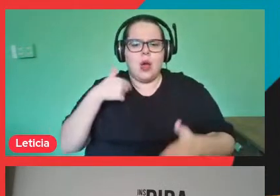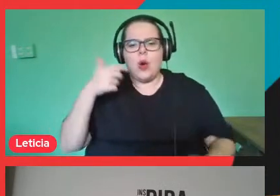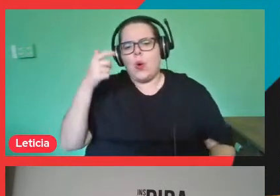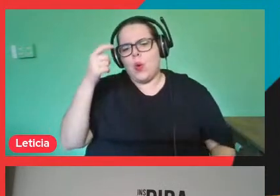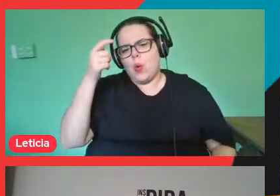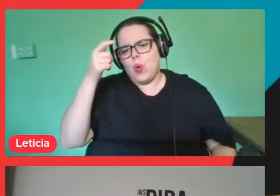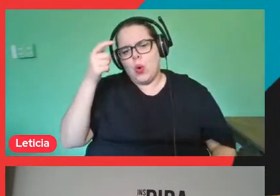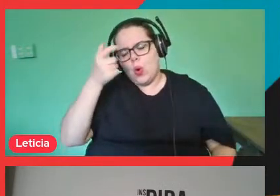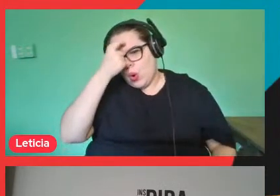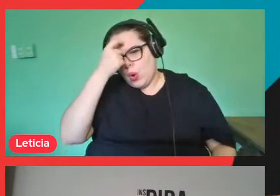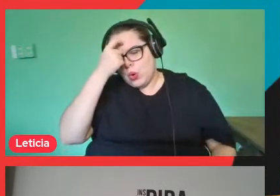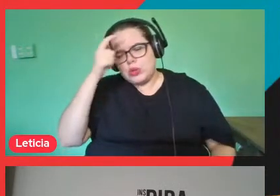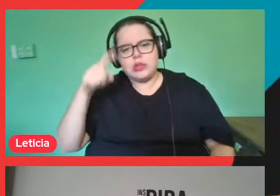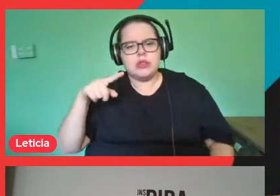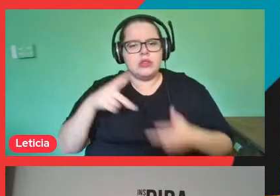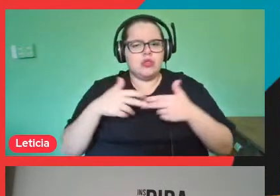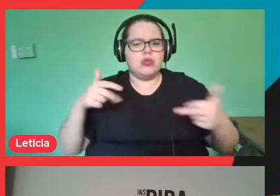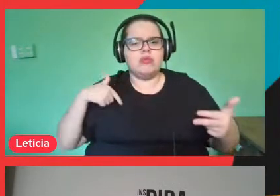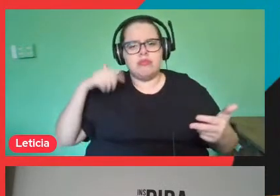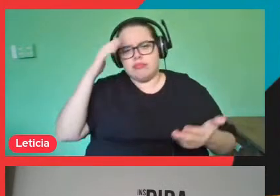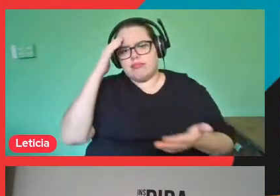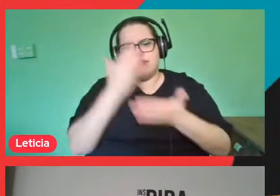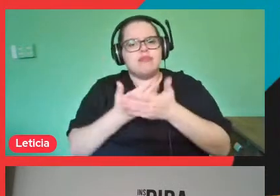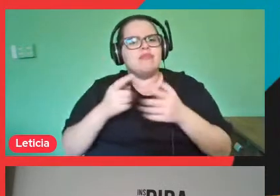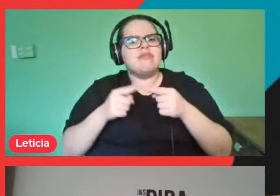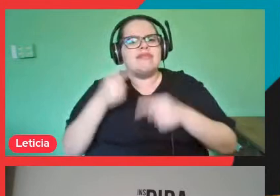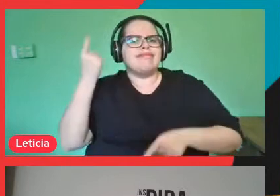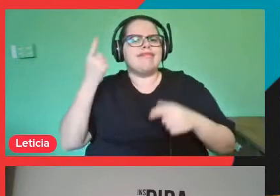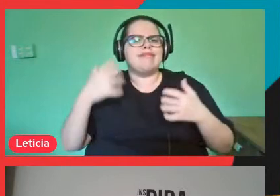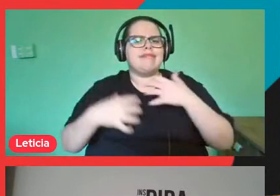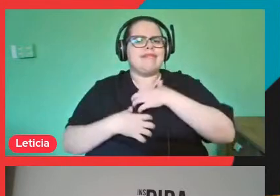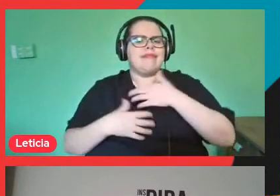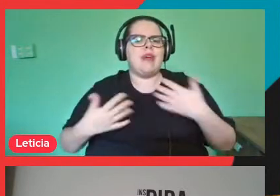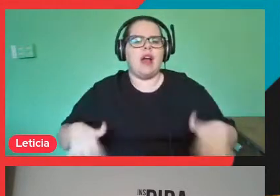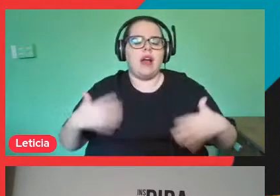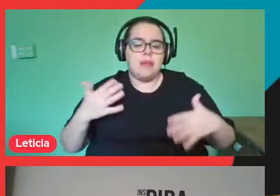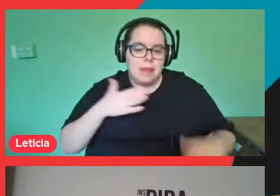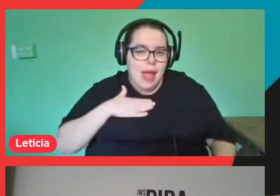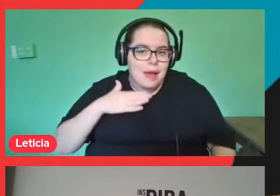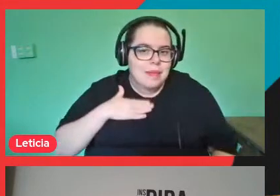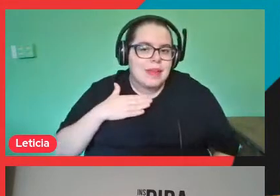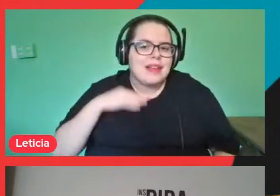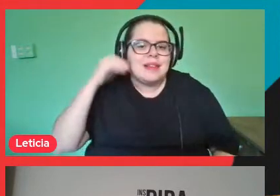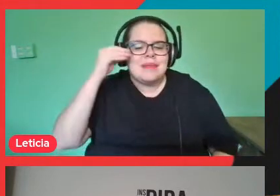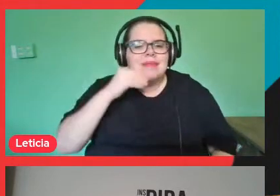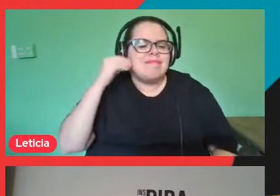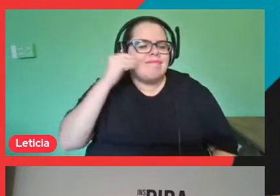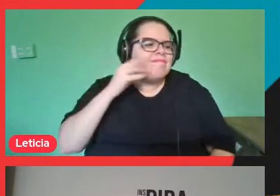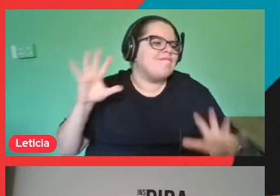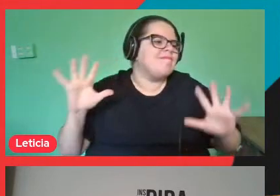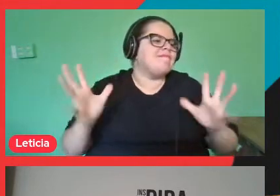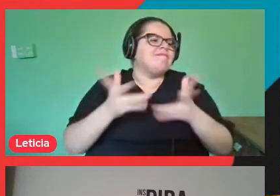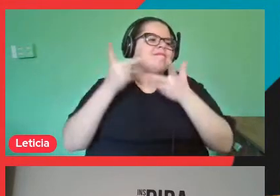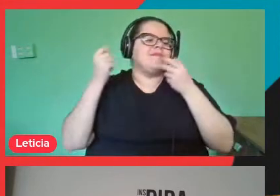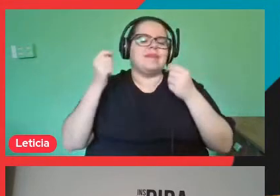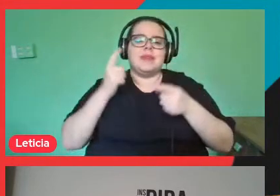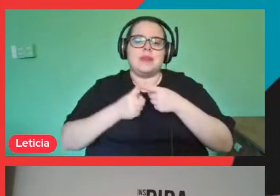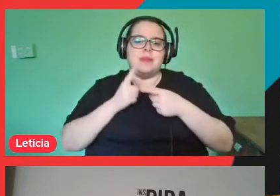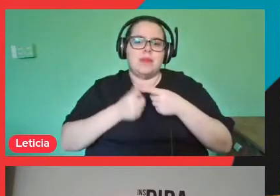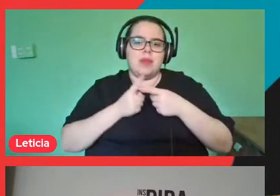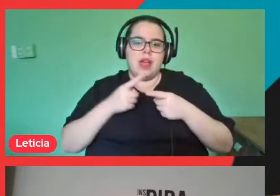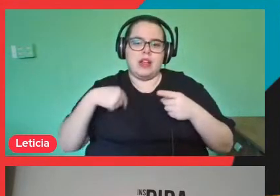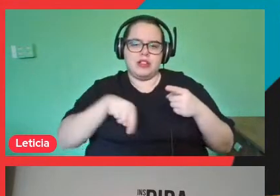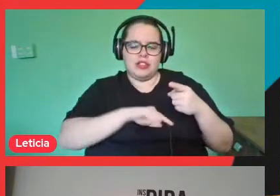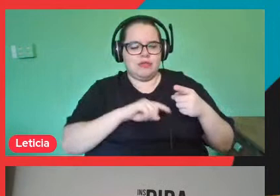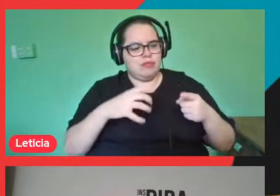muitas coisas que eu acreditava que não faziam sentido. Para mim, foi uma experiência fantástica, porque eu acho que proporciona um momento